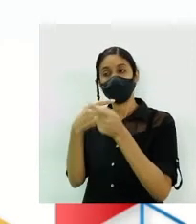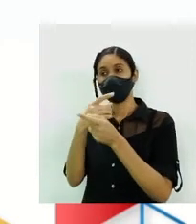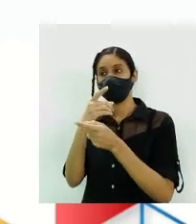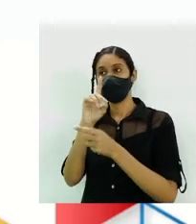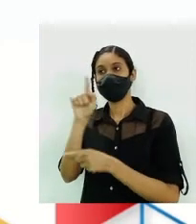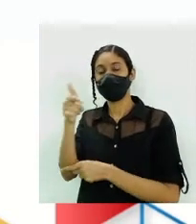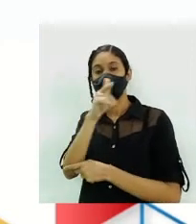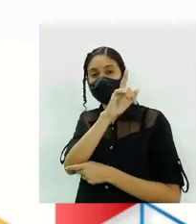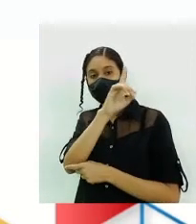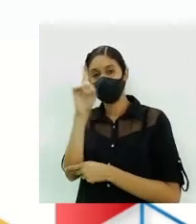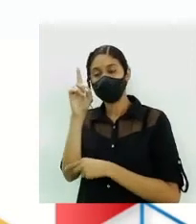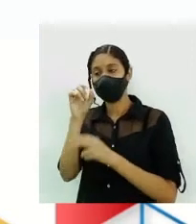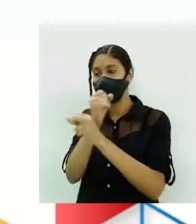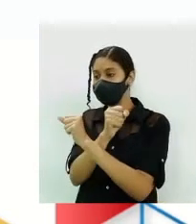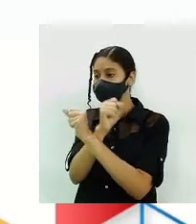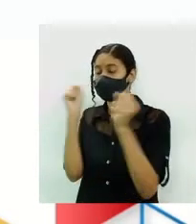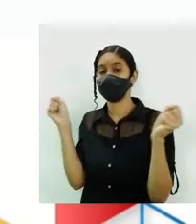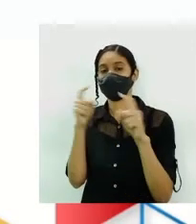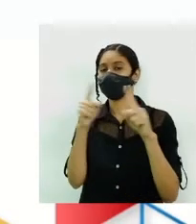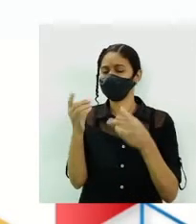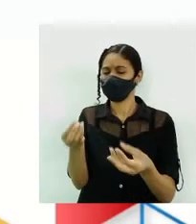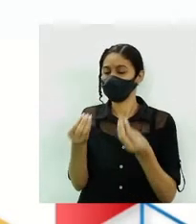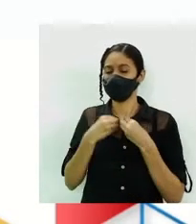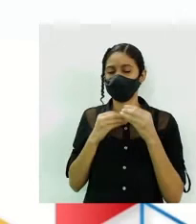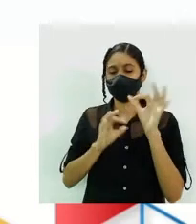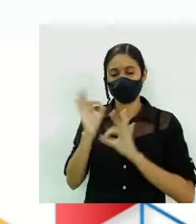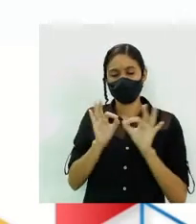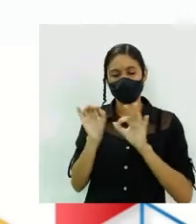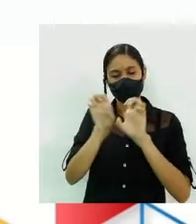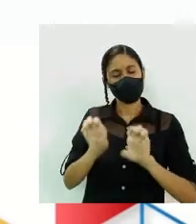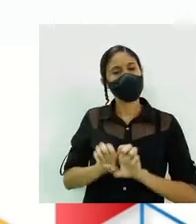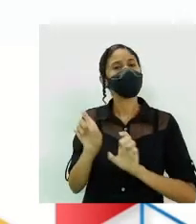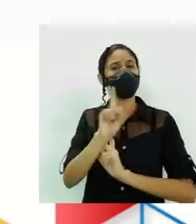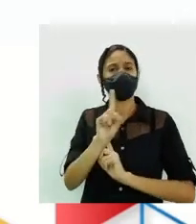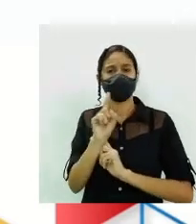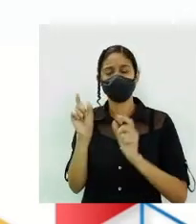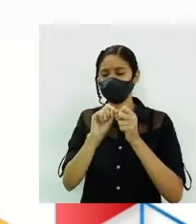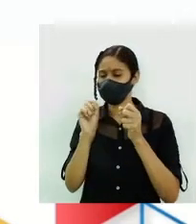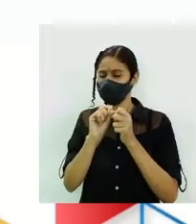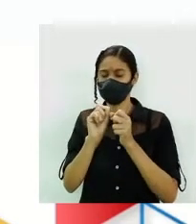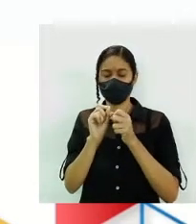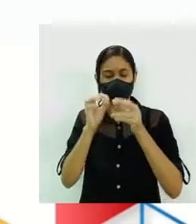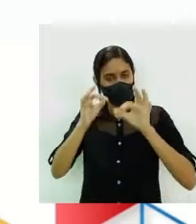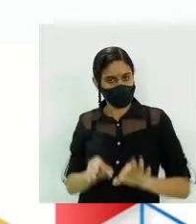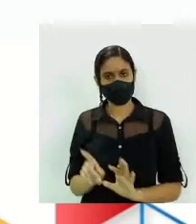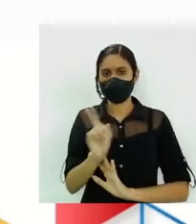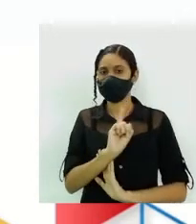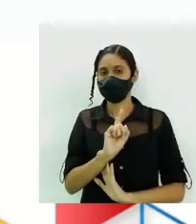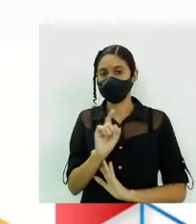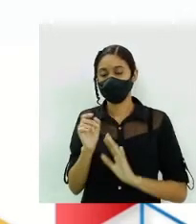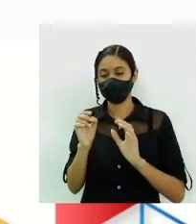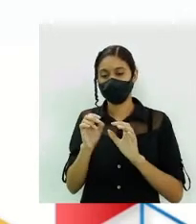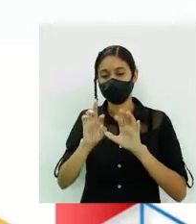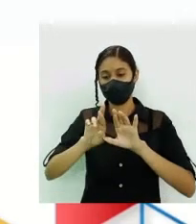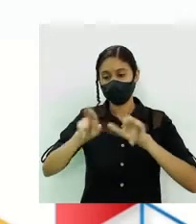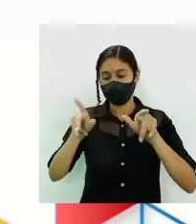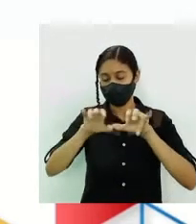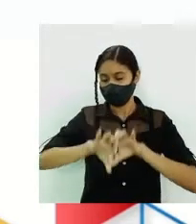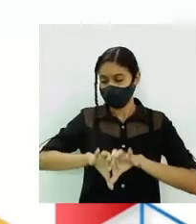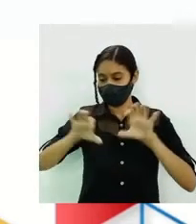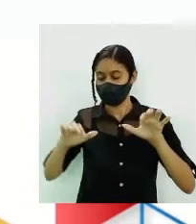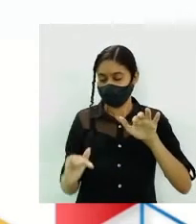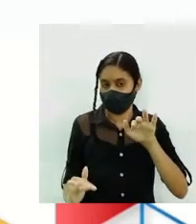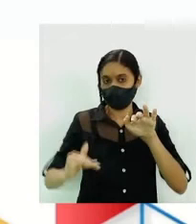seguinte libertos, mas não nos deram estrutura, não fizeram o que era certo. E a desigualdade se ergueu um